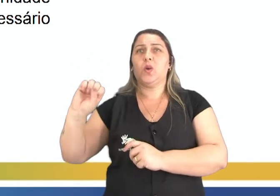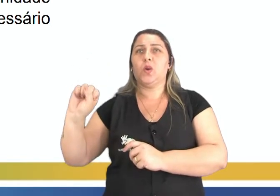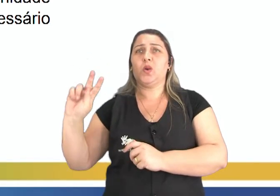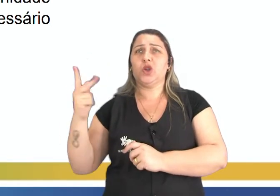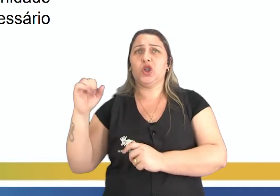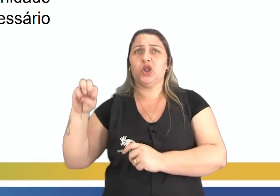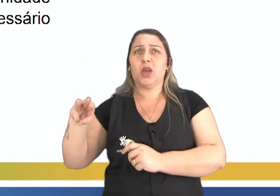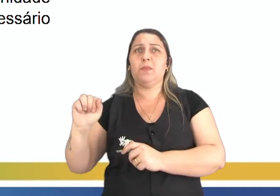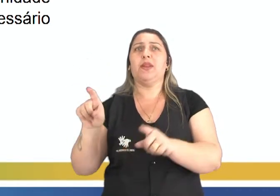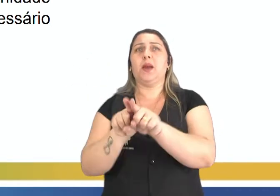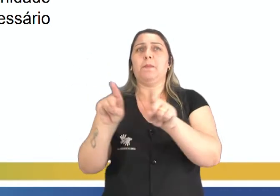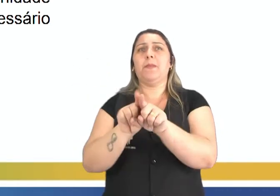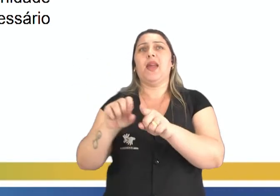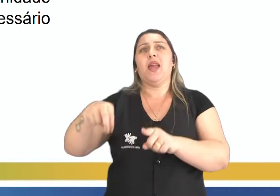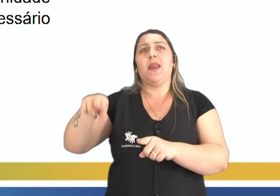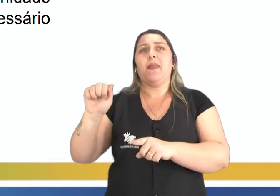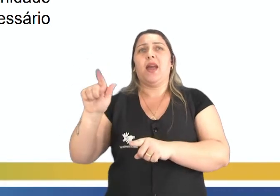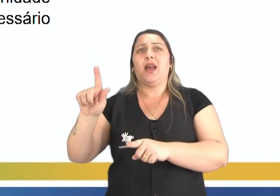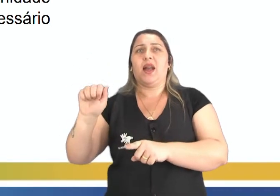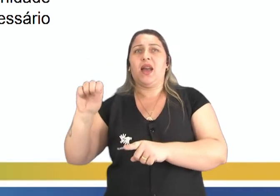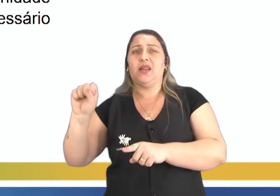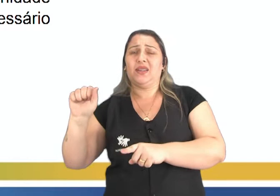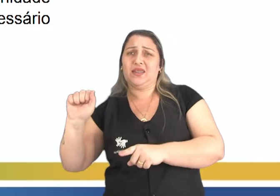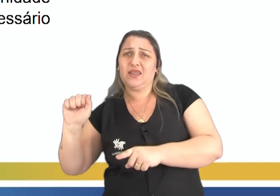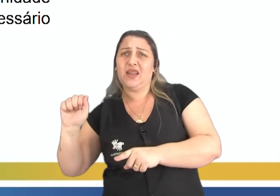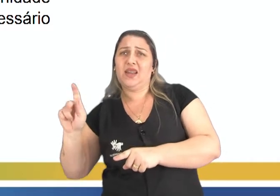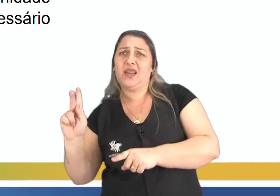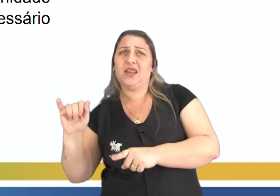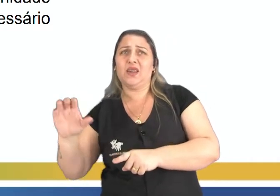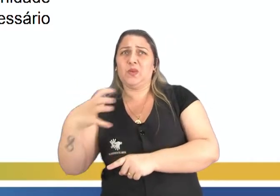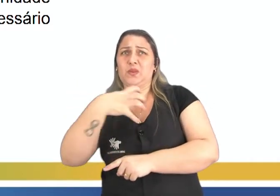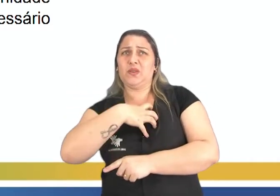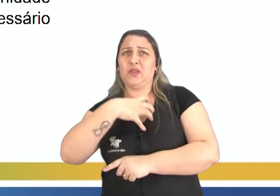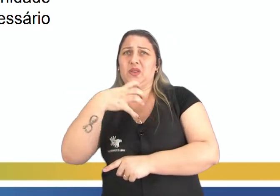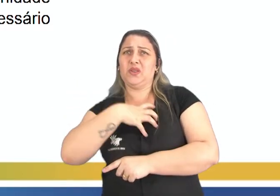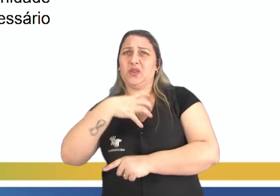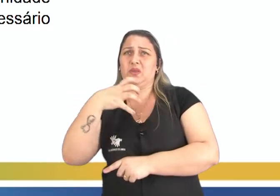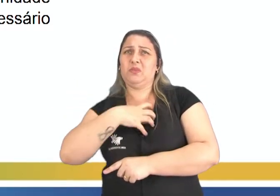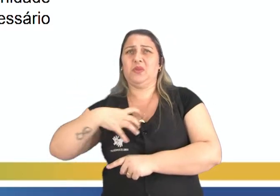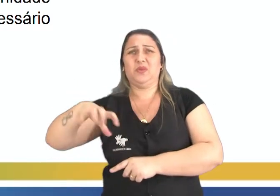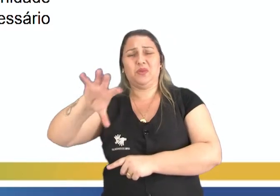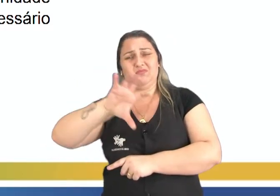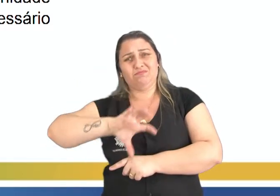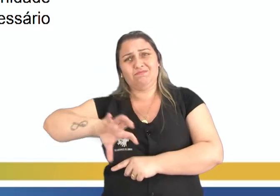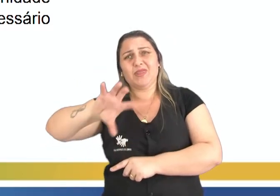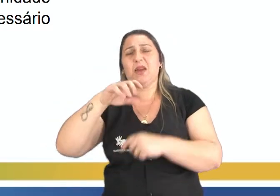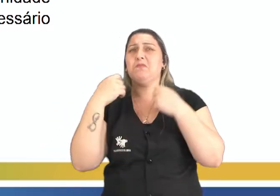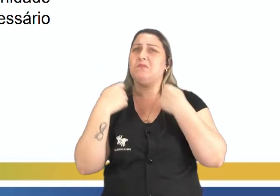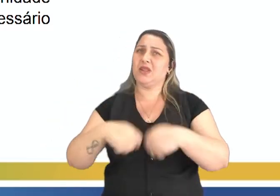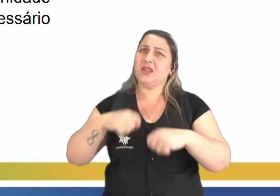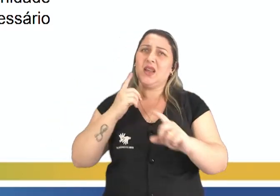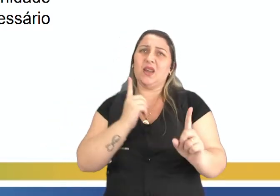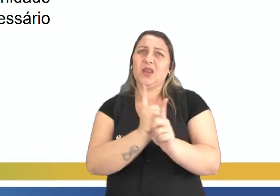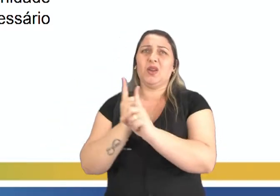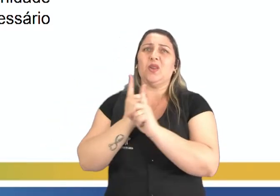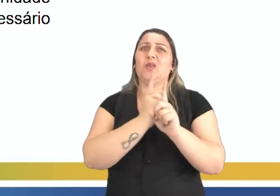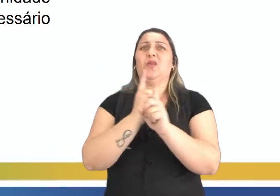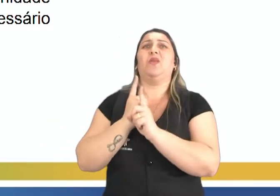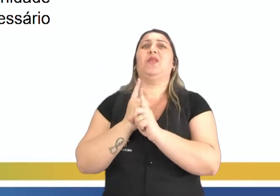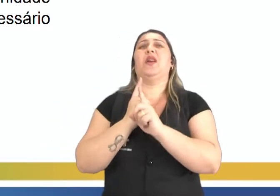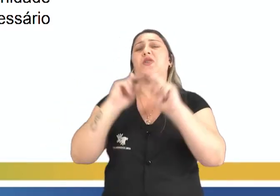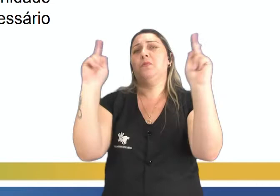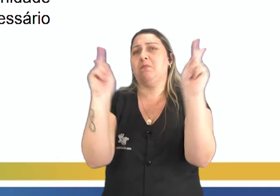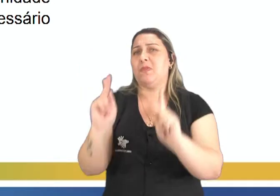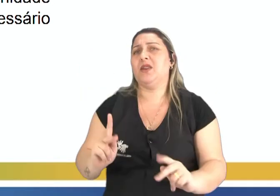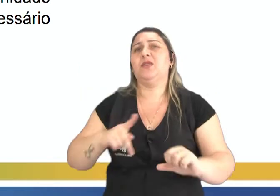esses acontecimentos, existia na comunidade internacional um sentimento generalizado de que era necessário encontrar uma forma